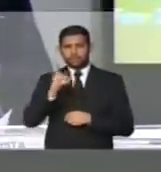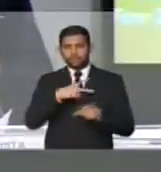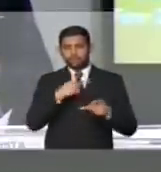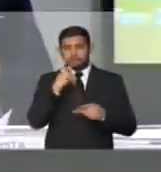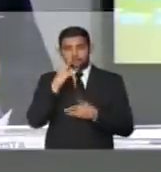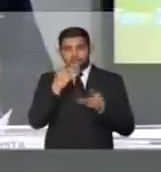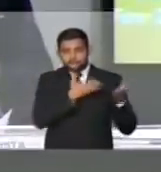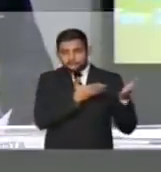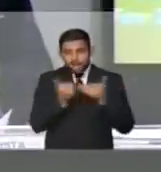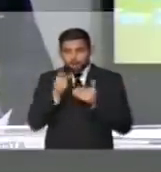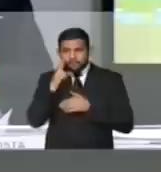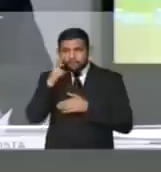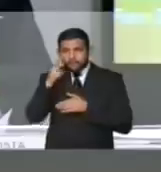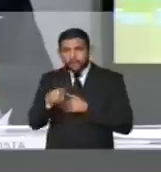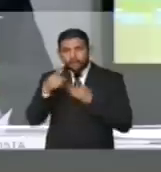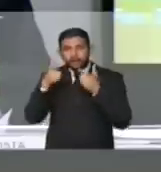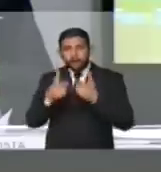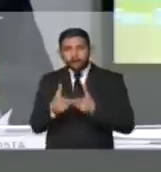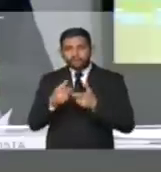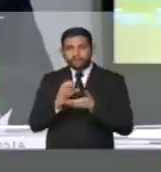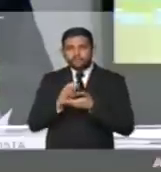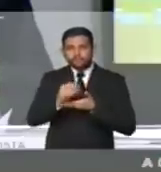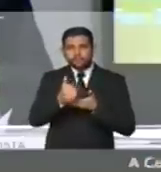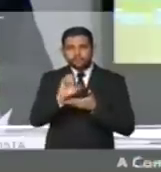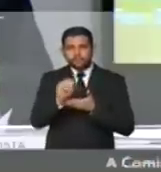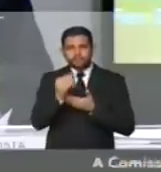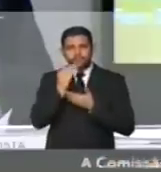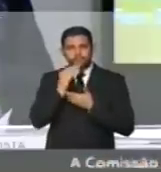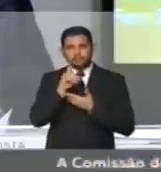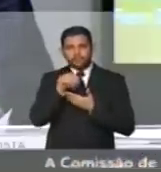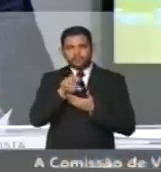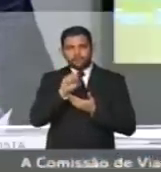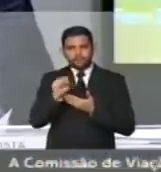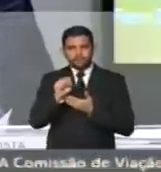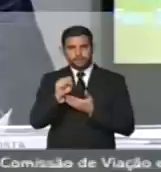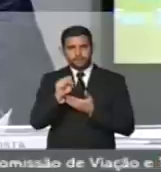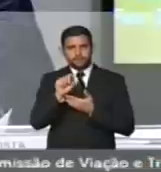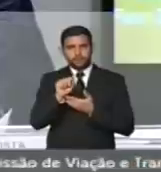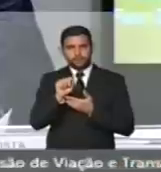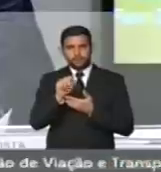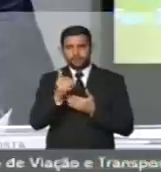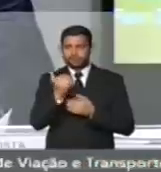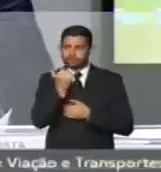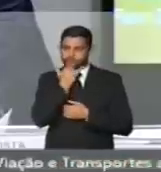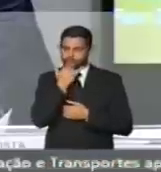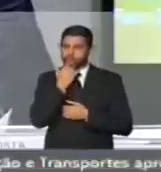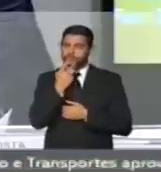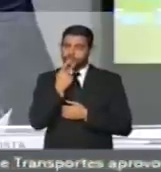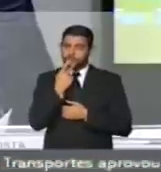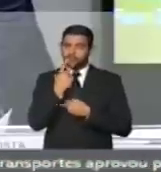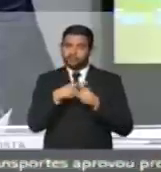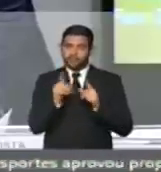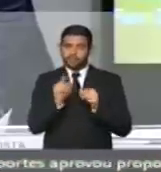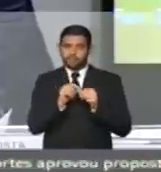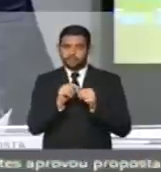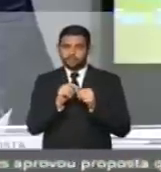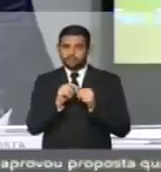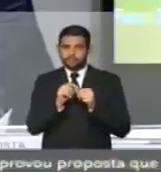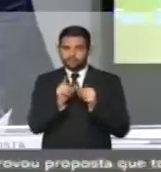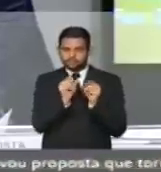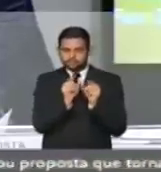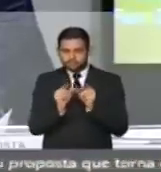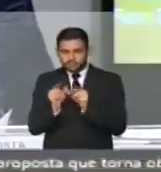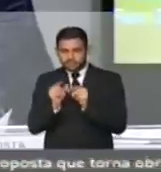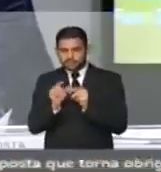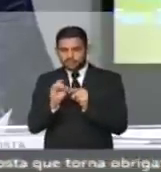venham ver onde foi os 10 bilhões do BNDES, que, desculpem, mas foi uma parcela pequena